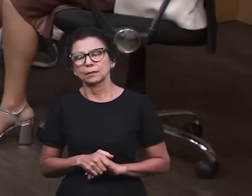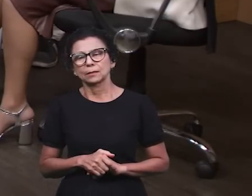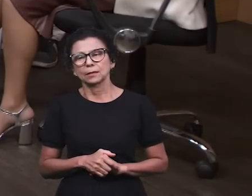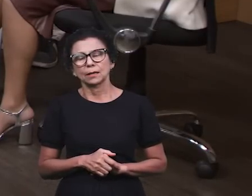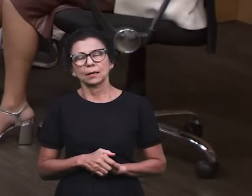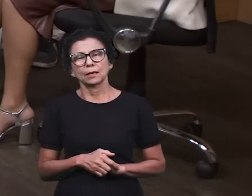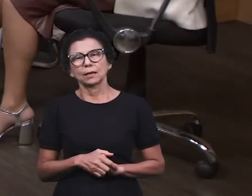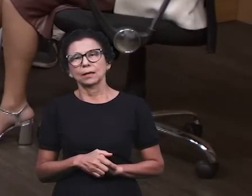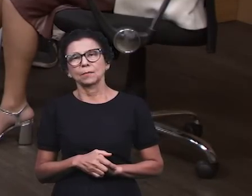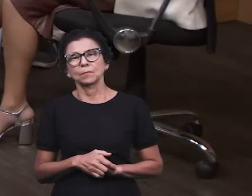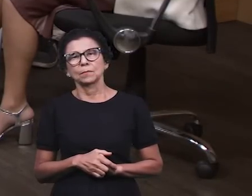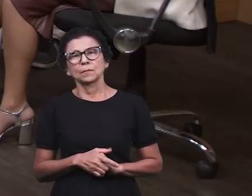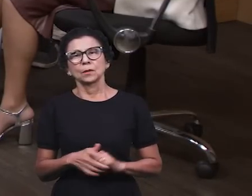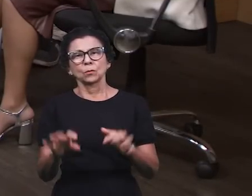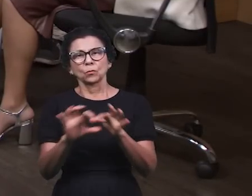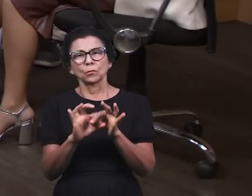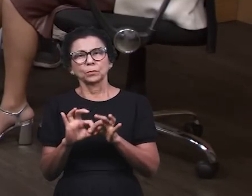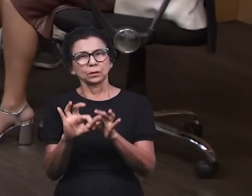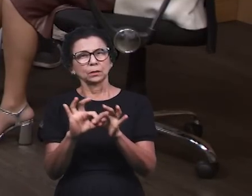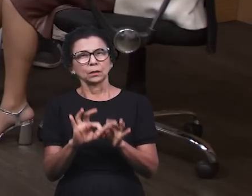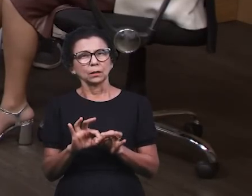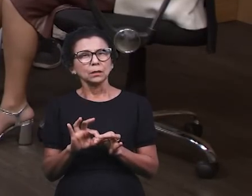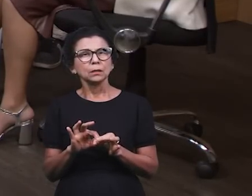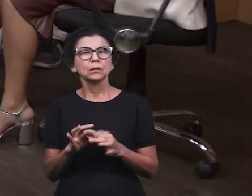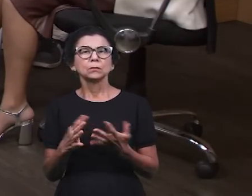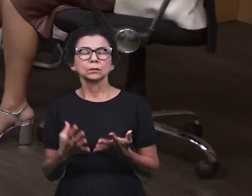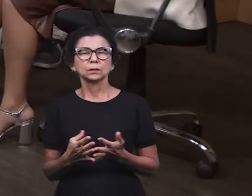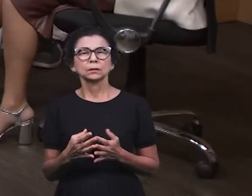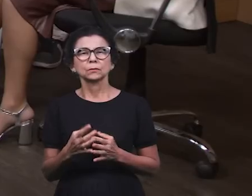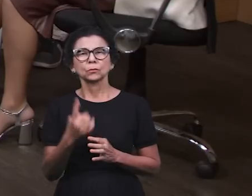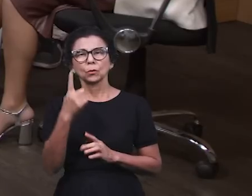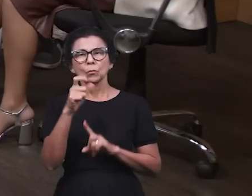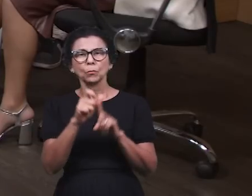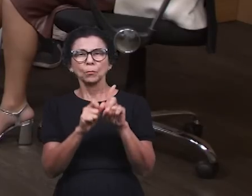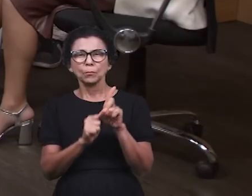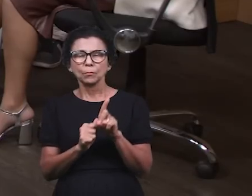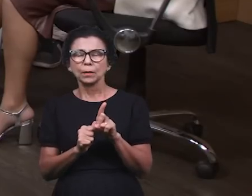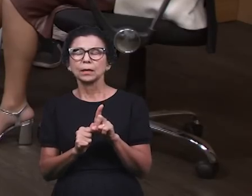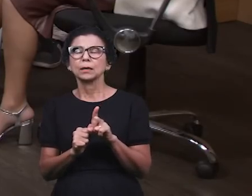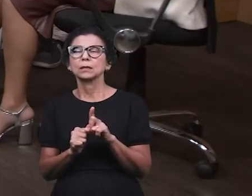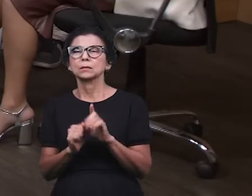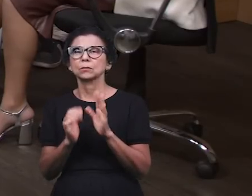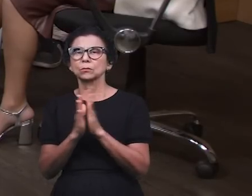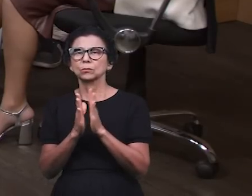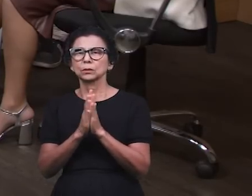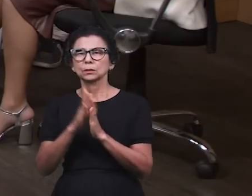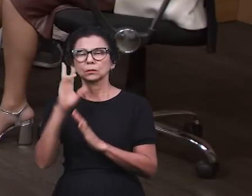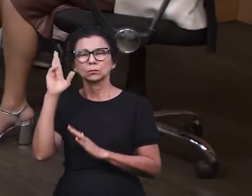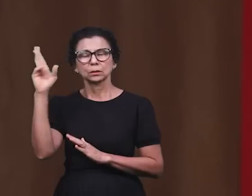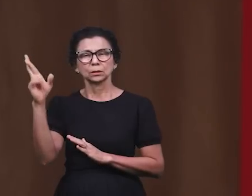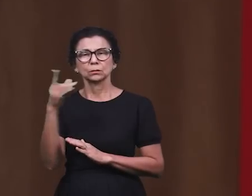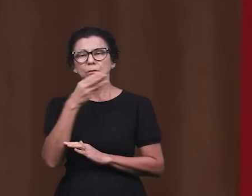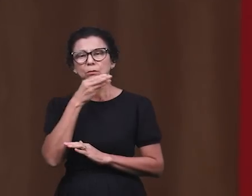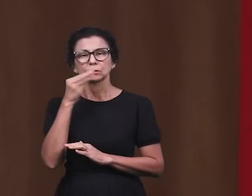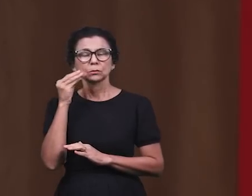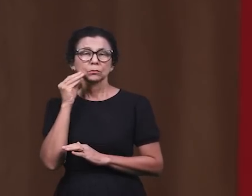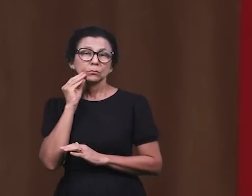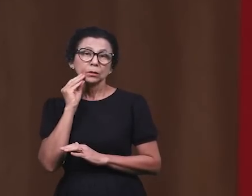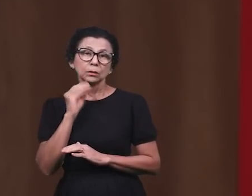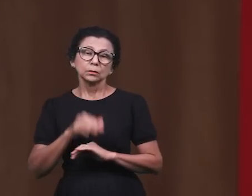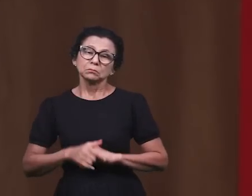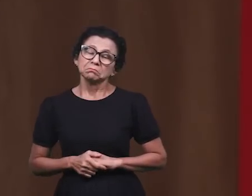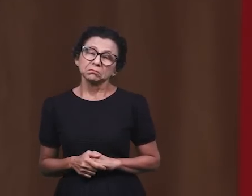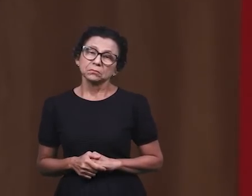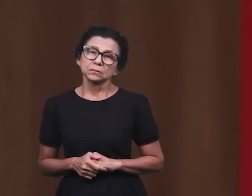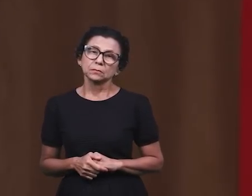santificação, ela buscou aquele período, né, ao Senhor ali durante 30 dias, provavelmente o Senhor não teria se